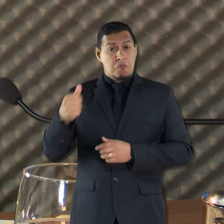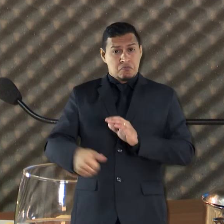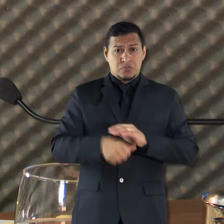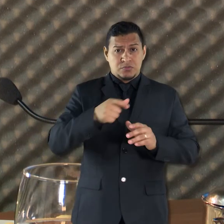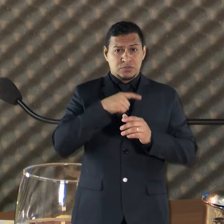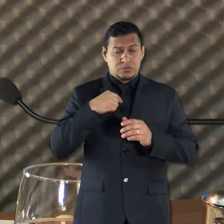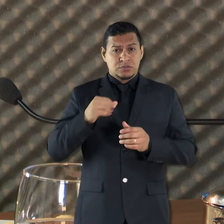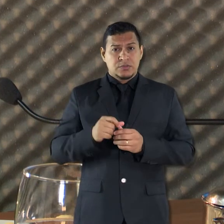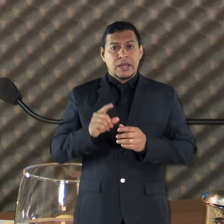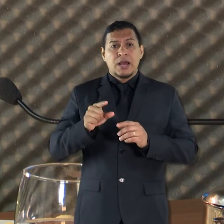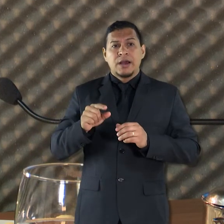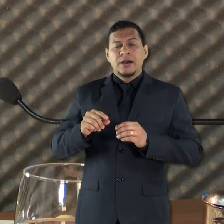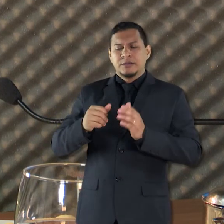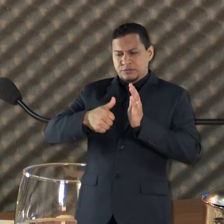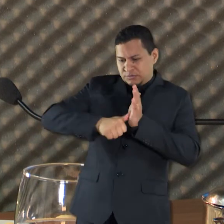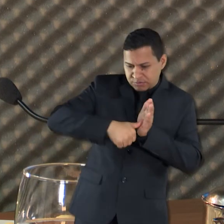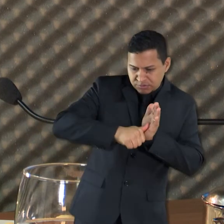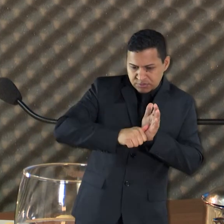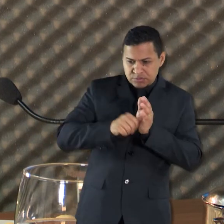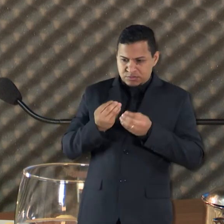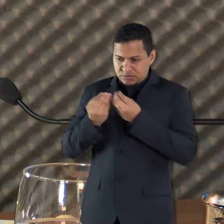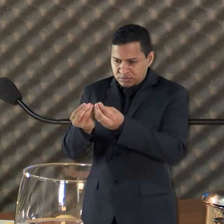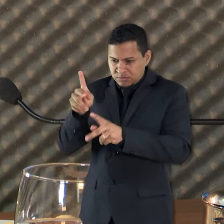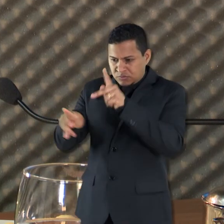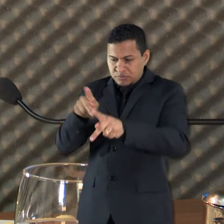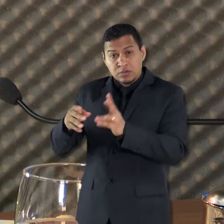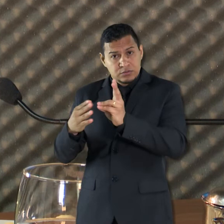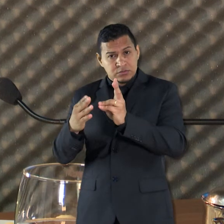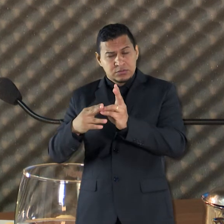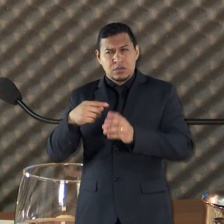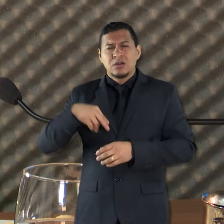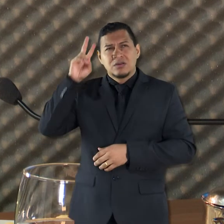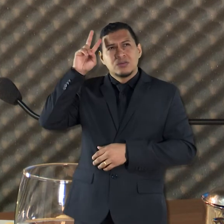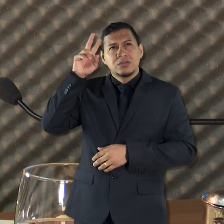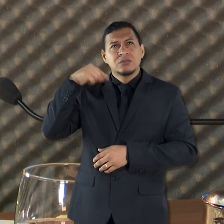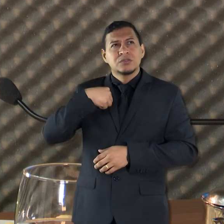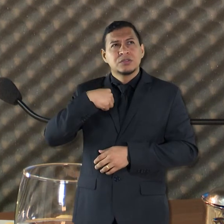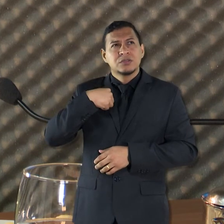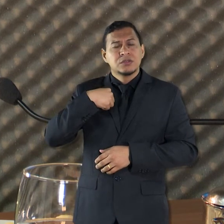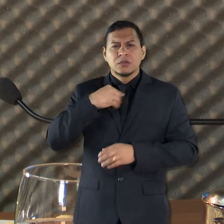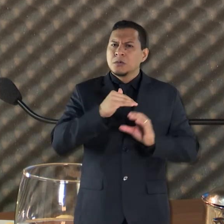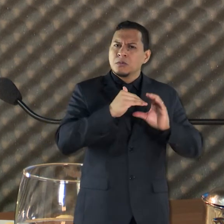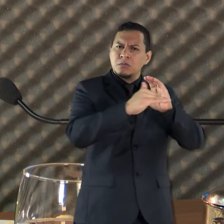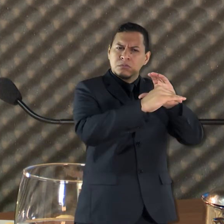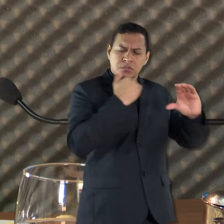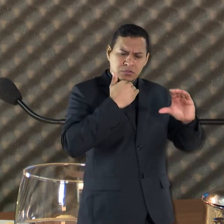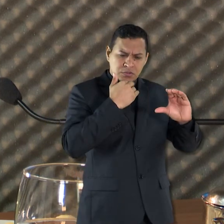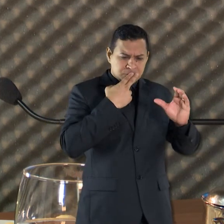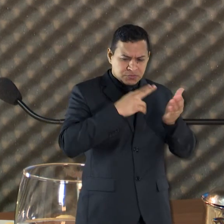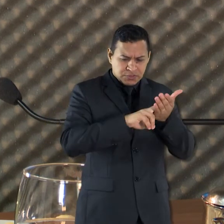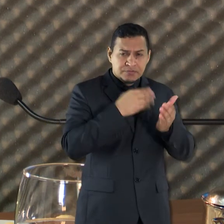Foi o trabalho de erradicação de subregistro indígena. Eu me lembro que nós tínhamos recebido uma carta de uma comunidade Yanomami,